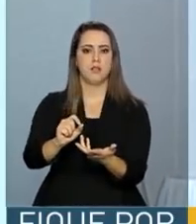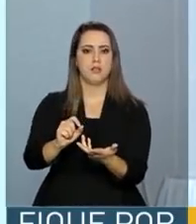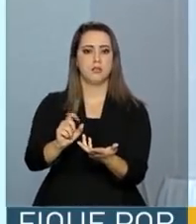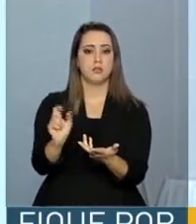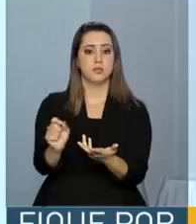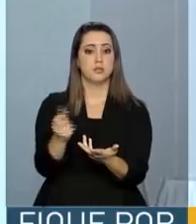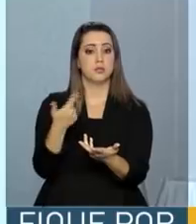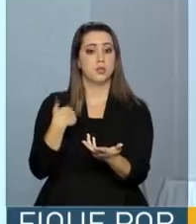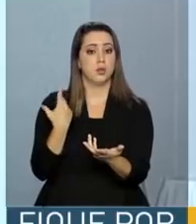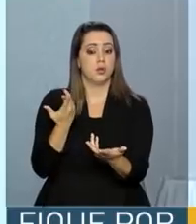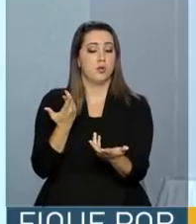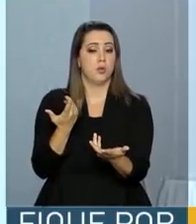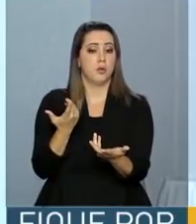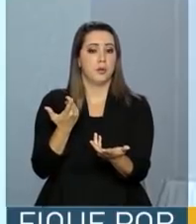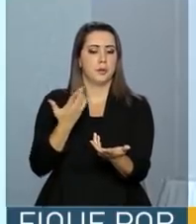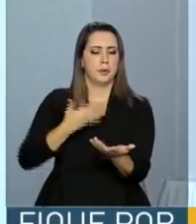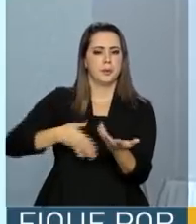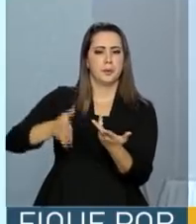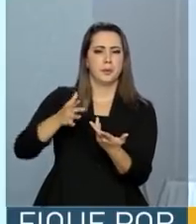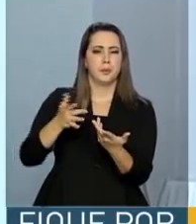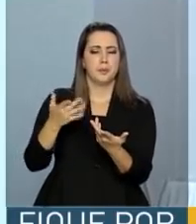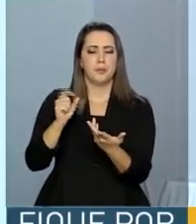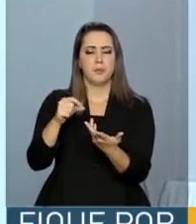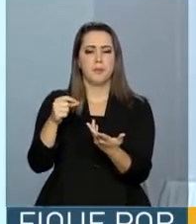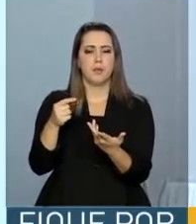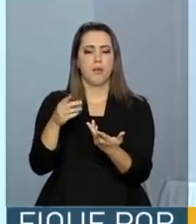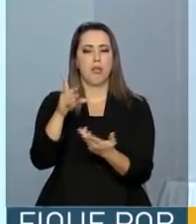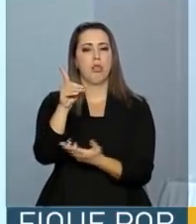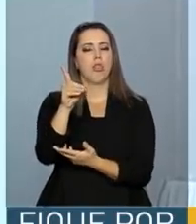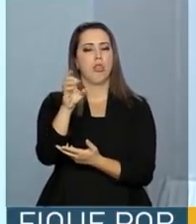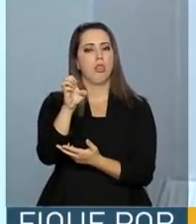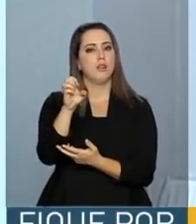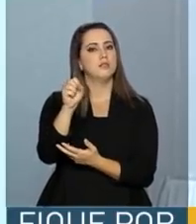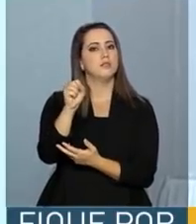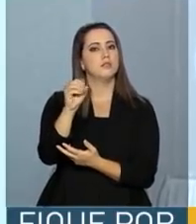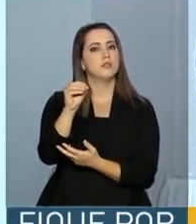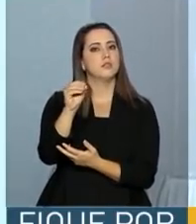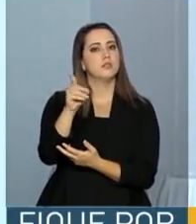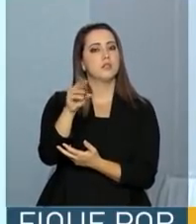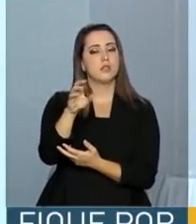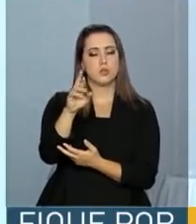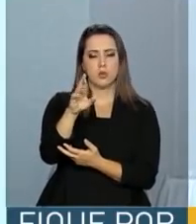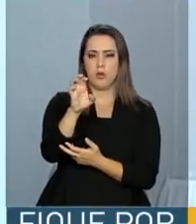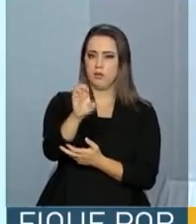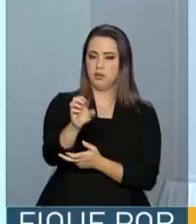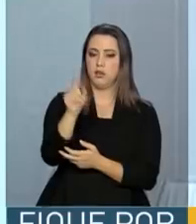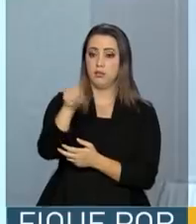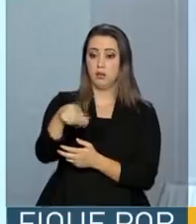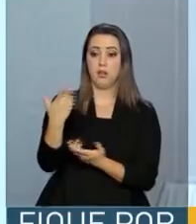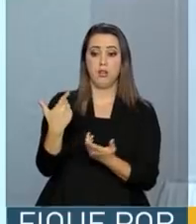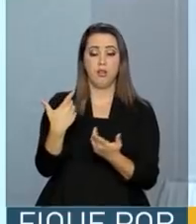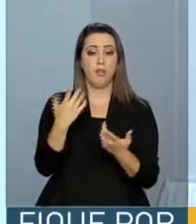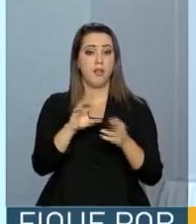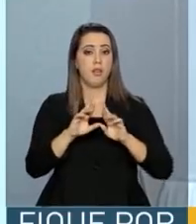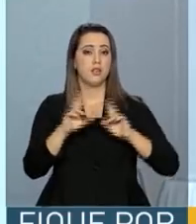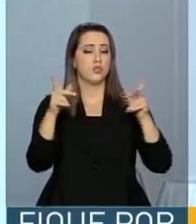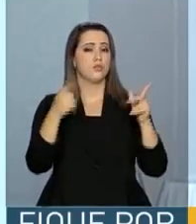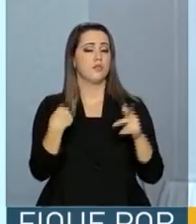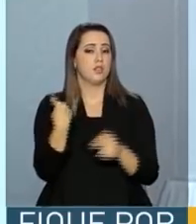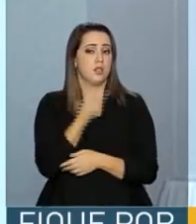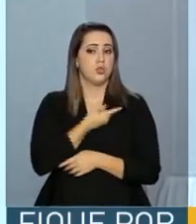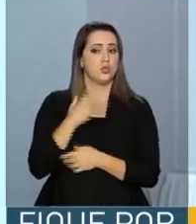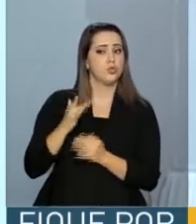para o outro lado portanto a espécie de desordem do autor dizer quando o professor goffredo é uma ordem que não